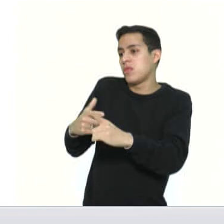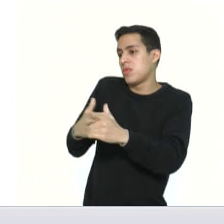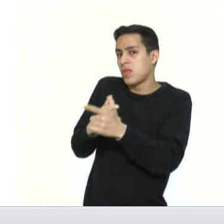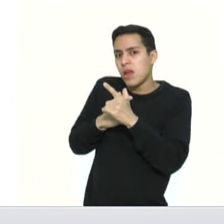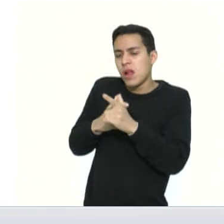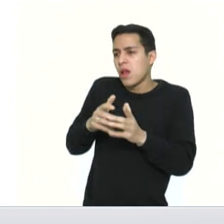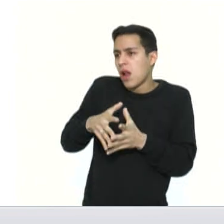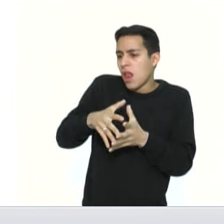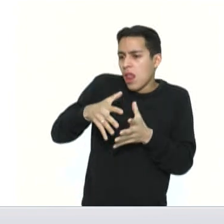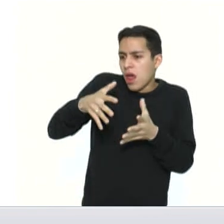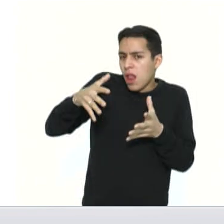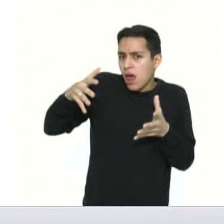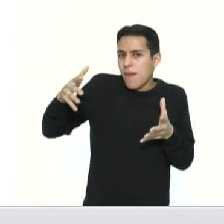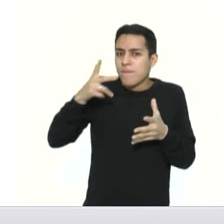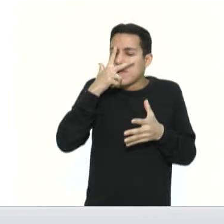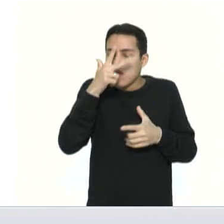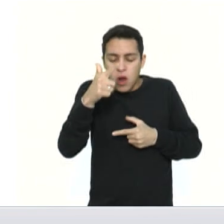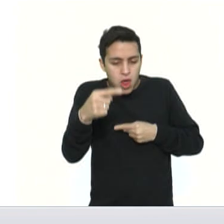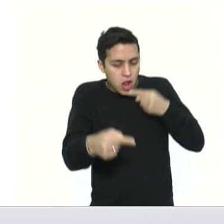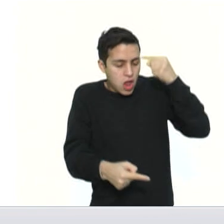numa verdadeira bola de